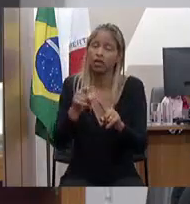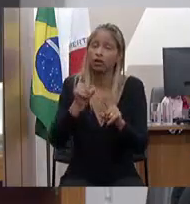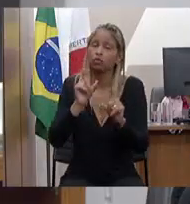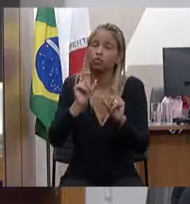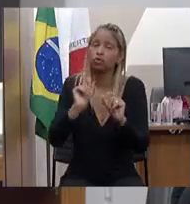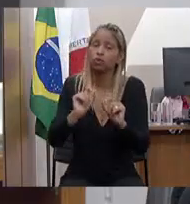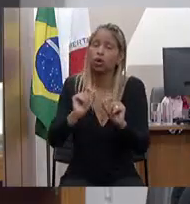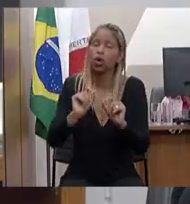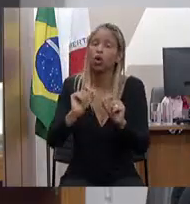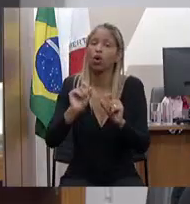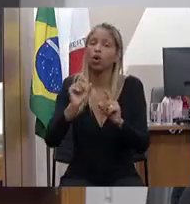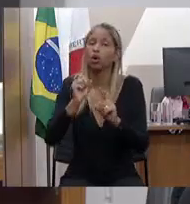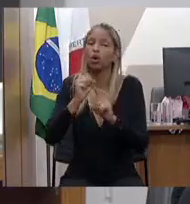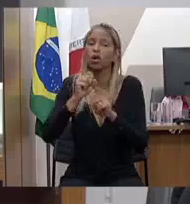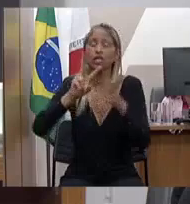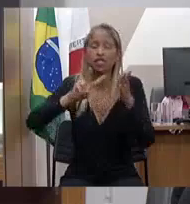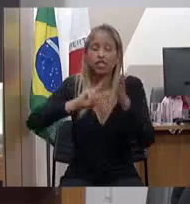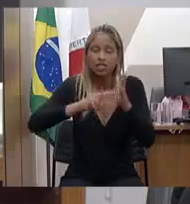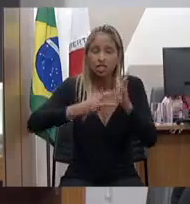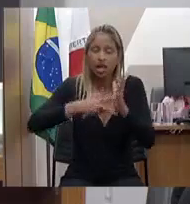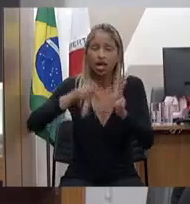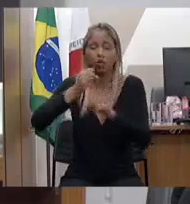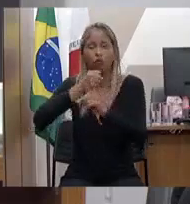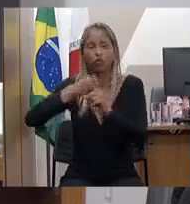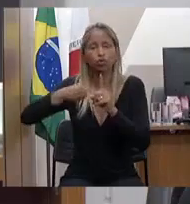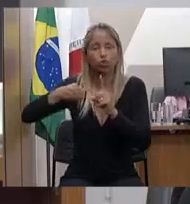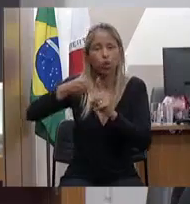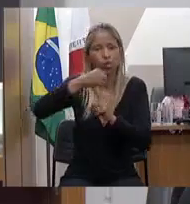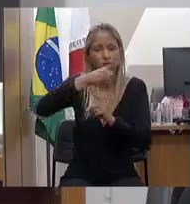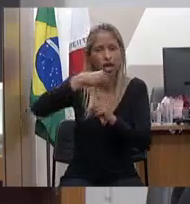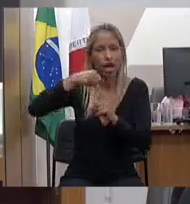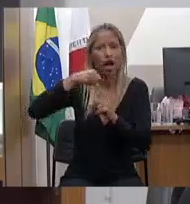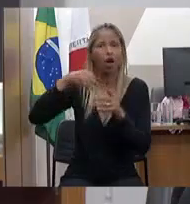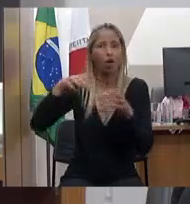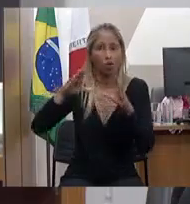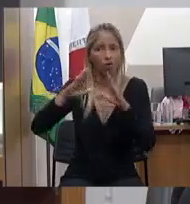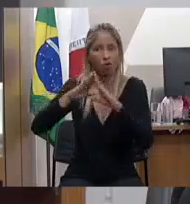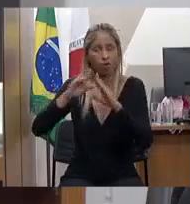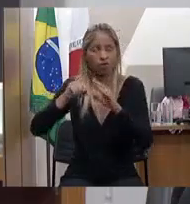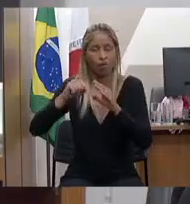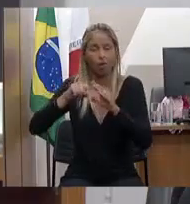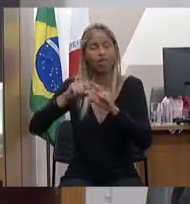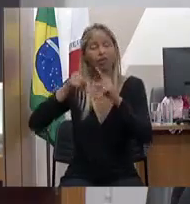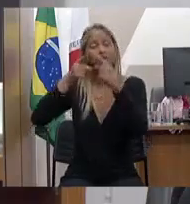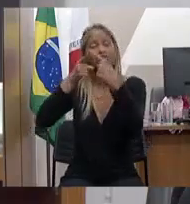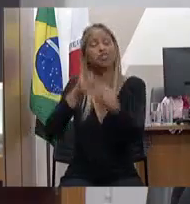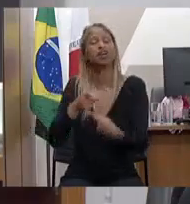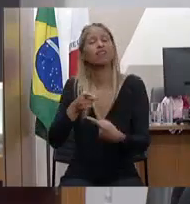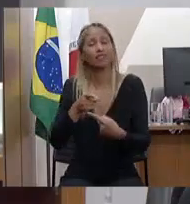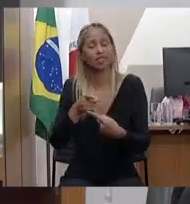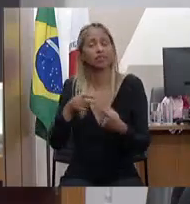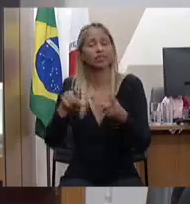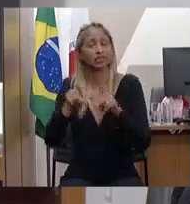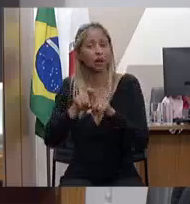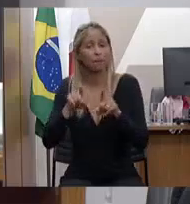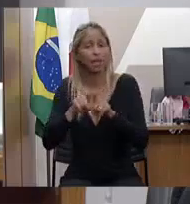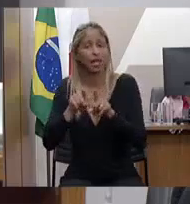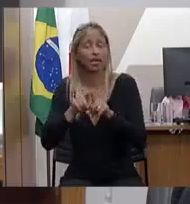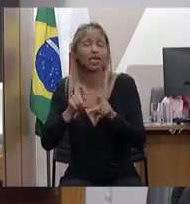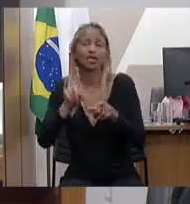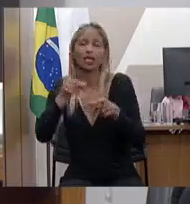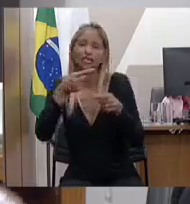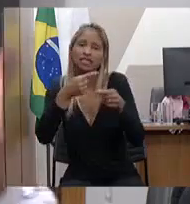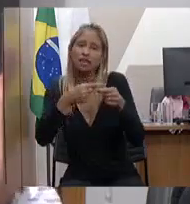movimento sindical social o Parlamento mas também nos desafia né enquanto Universidade